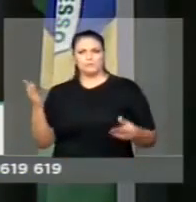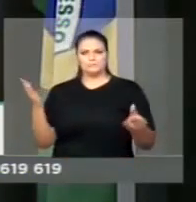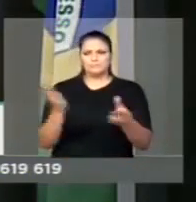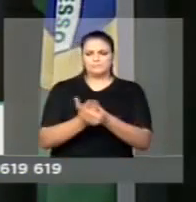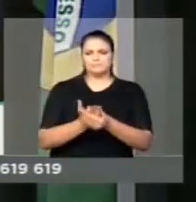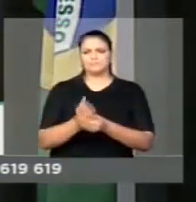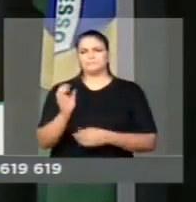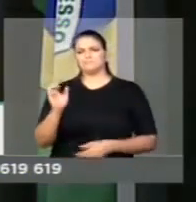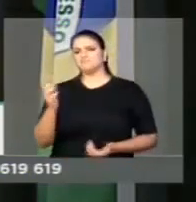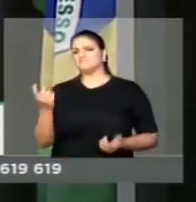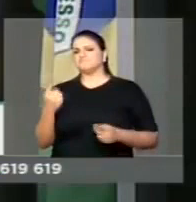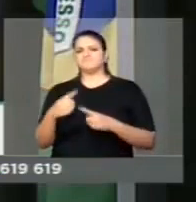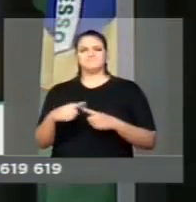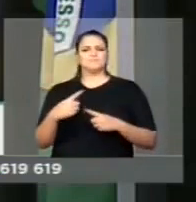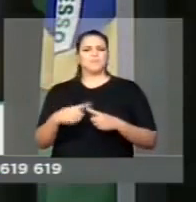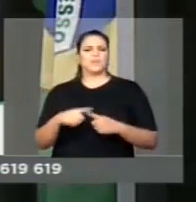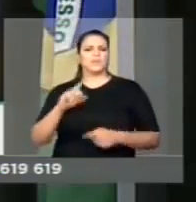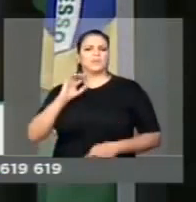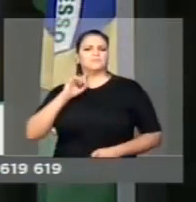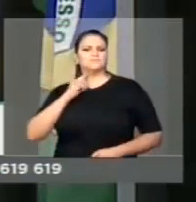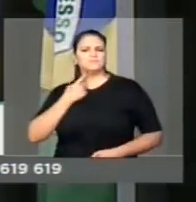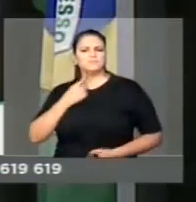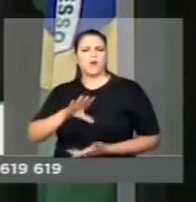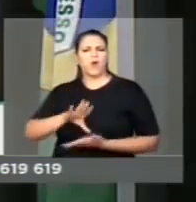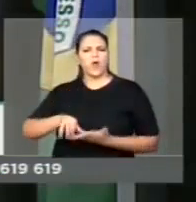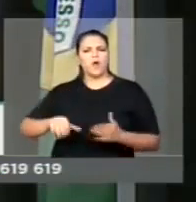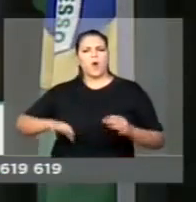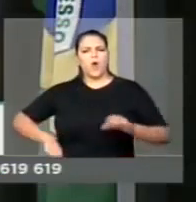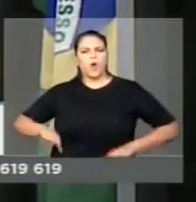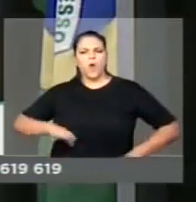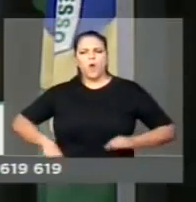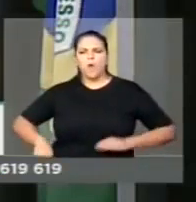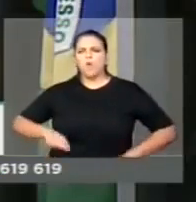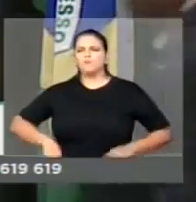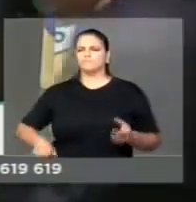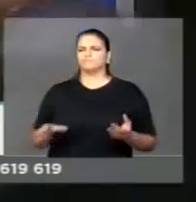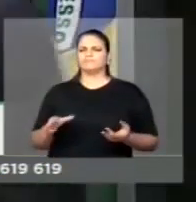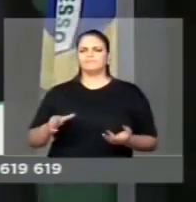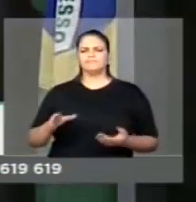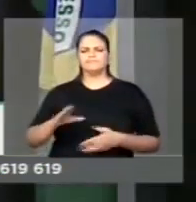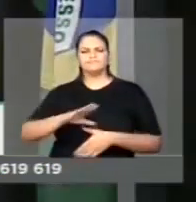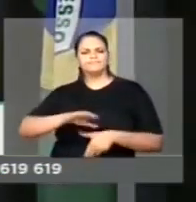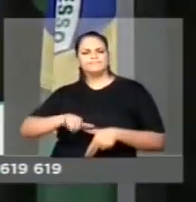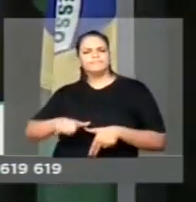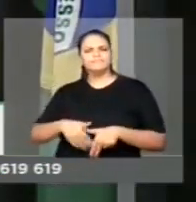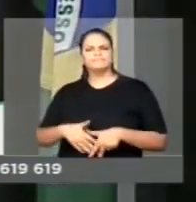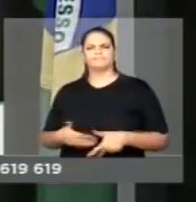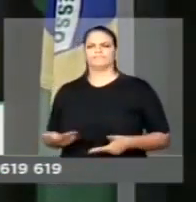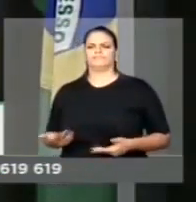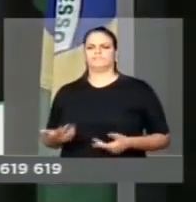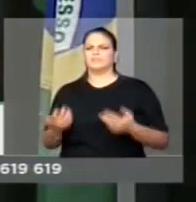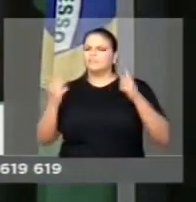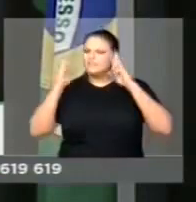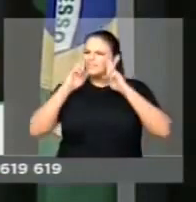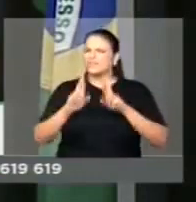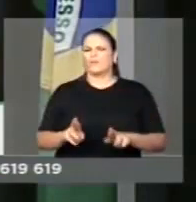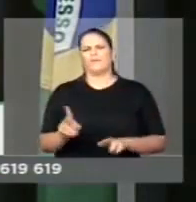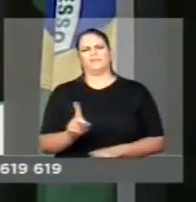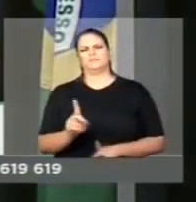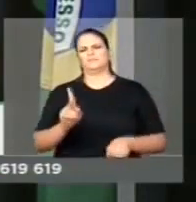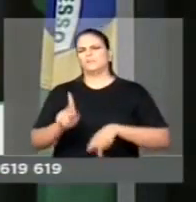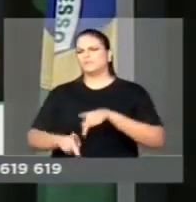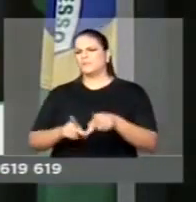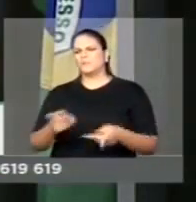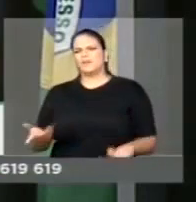atos de improbidade, corrupção e podridão na Operação Lava Jato, em desrespeito ao povo brasileiro que não aguenta